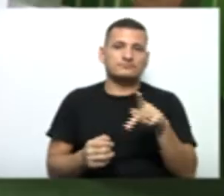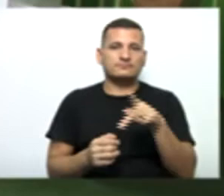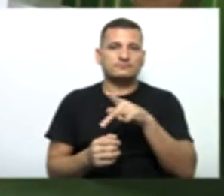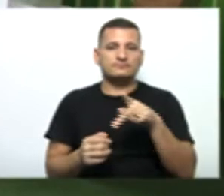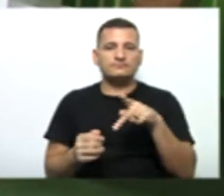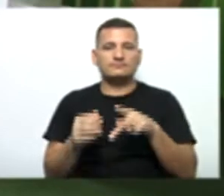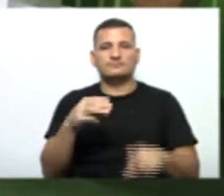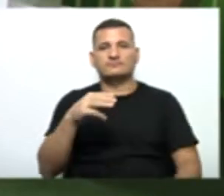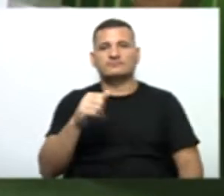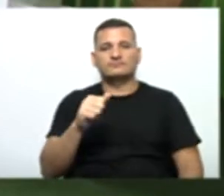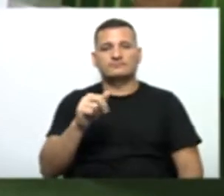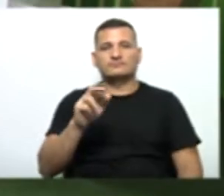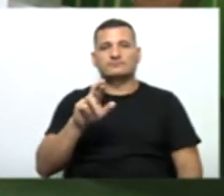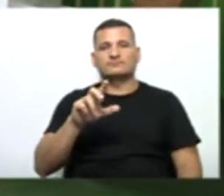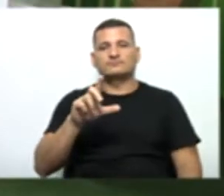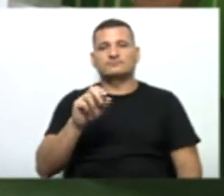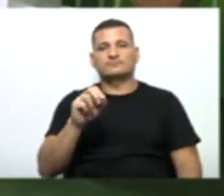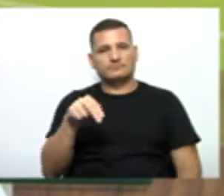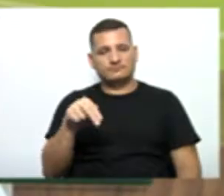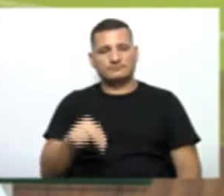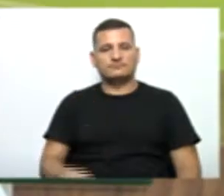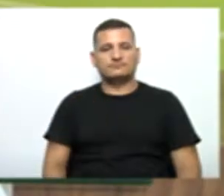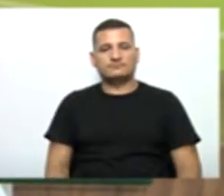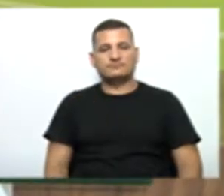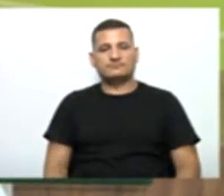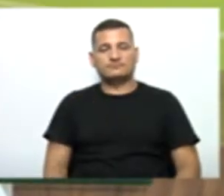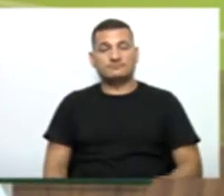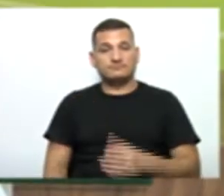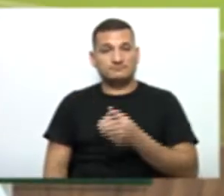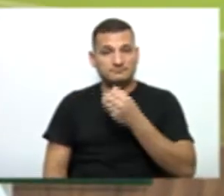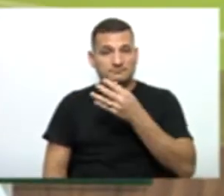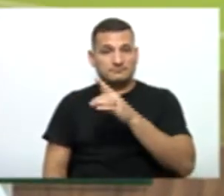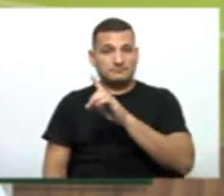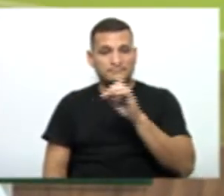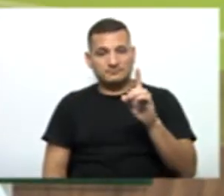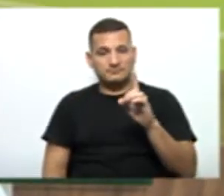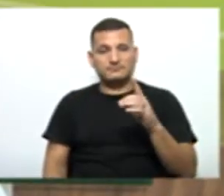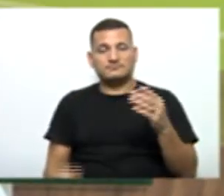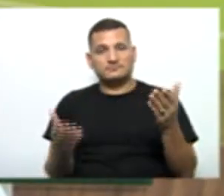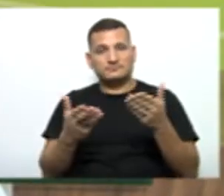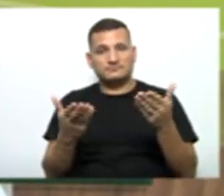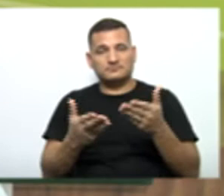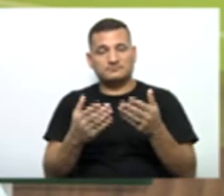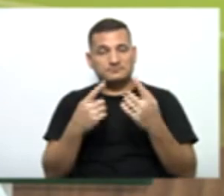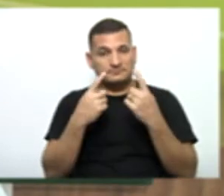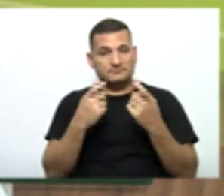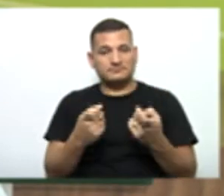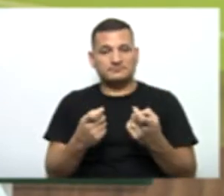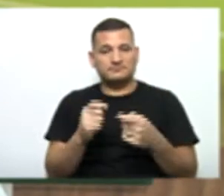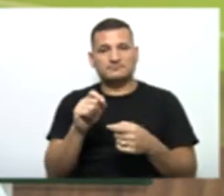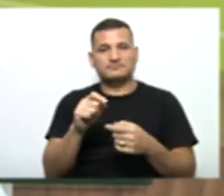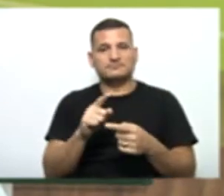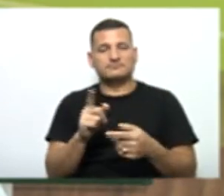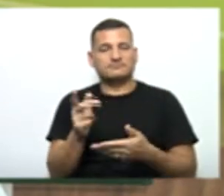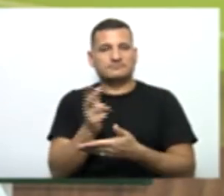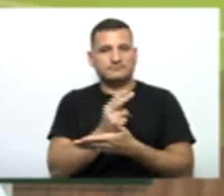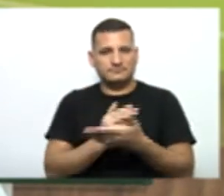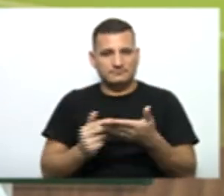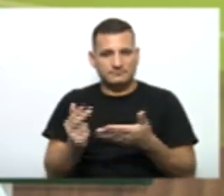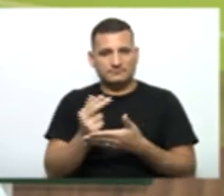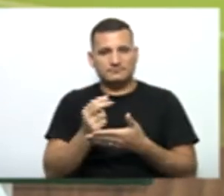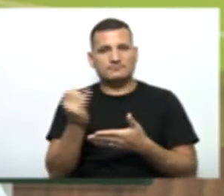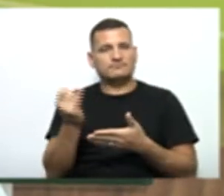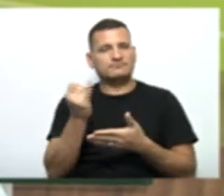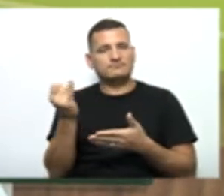não é isso, professor? Opa, bom dia. Hoje é interessante que é a questão da parte do diagrama, né? Que é muito importante também na parte